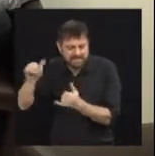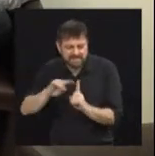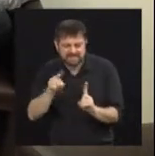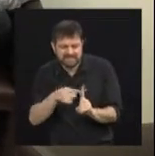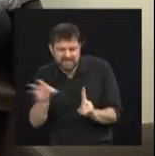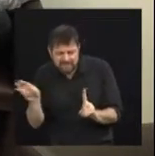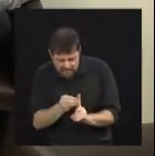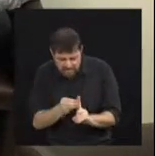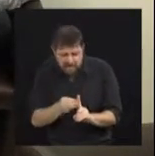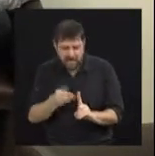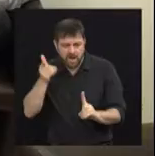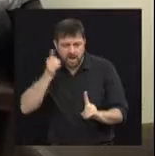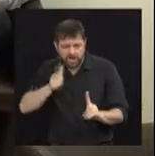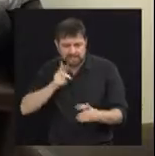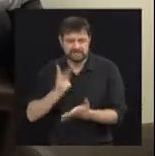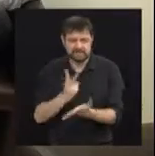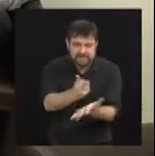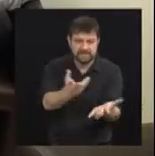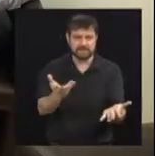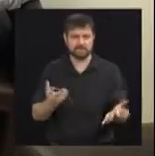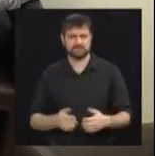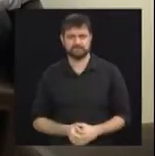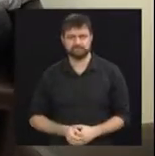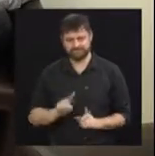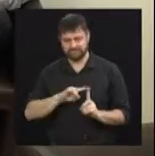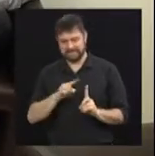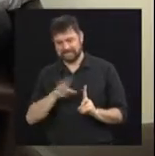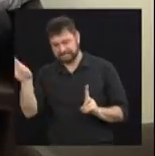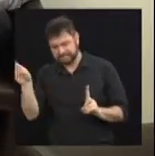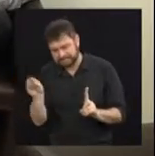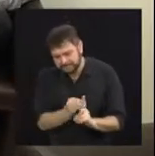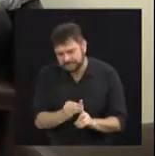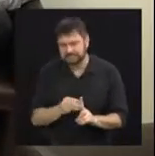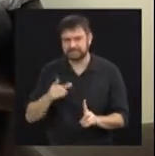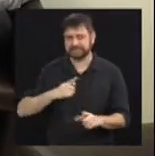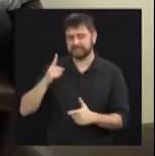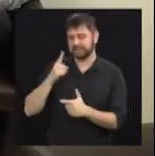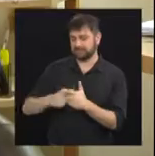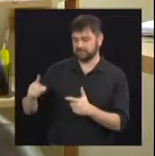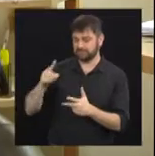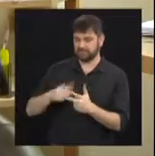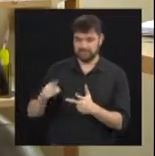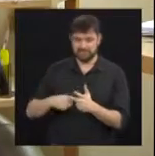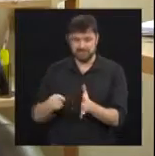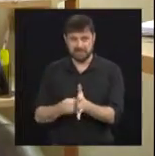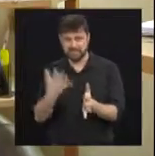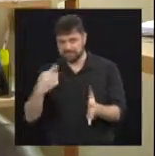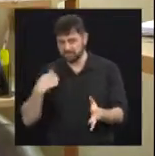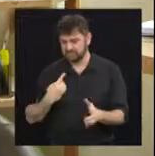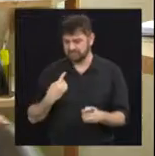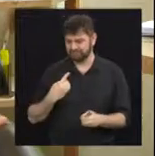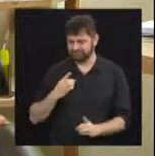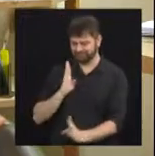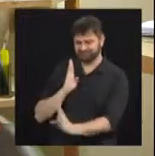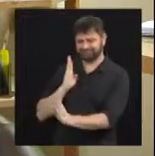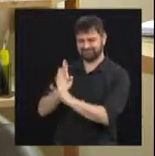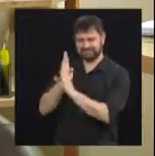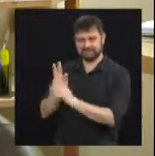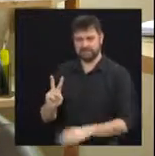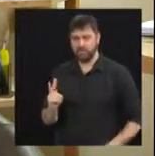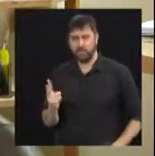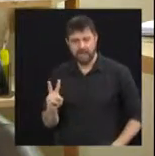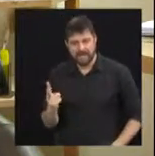infertilidade? Na verdade, a infertilidade é um quadro, muitas vezes, nós nos deparamos com situações em que o